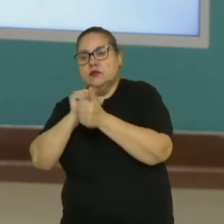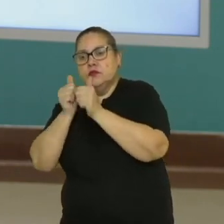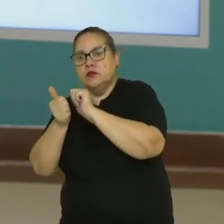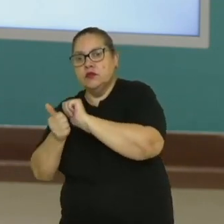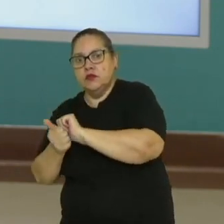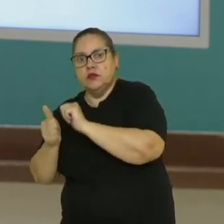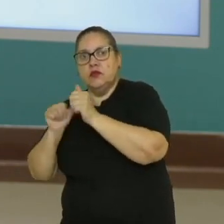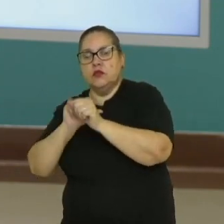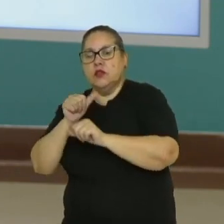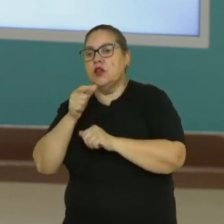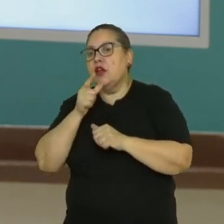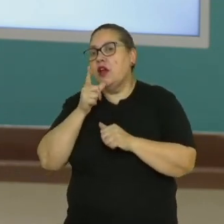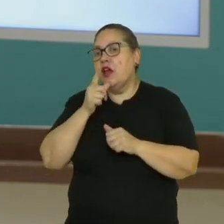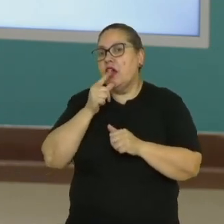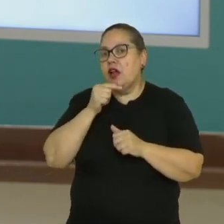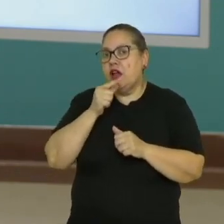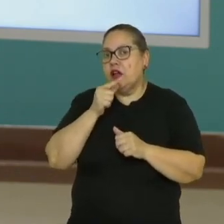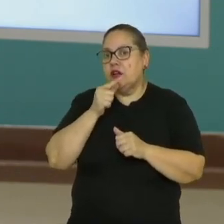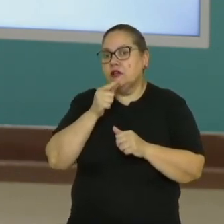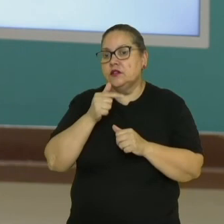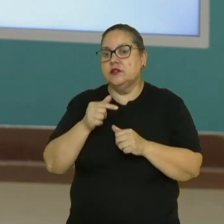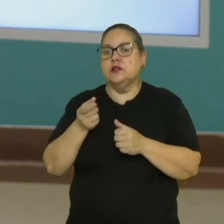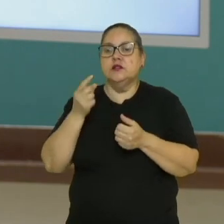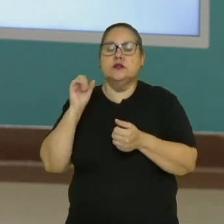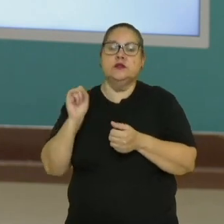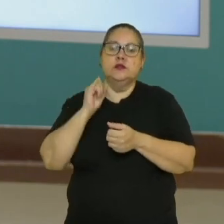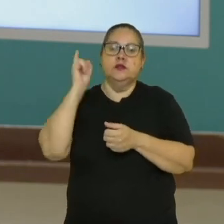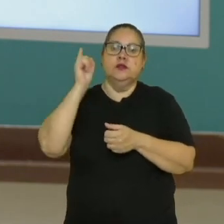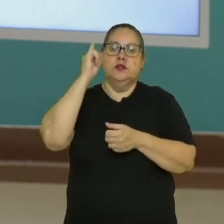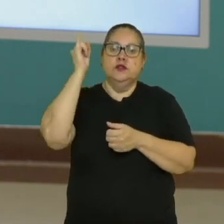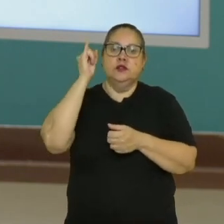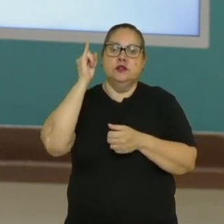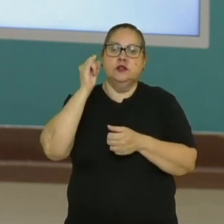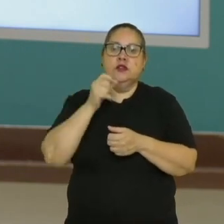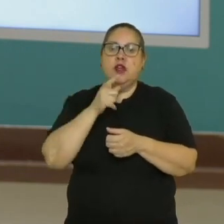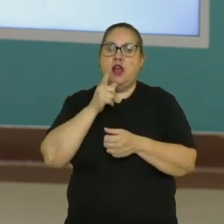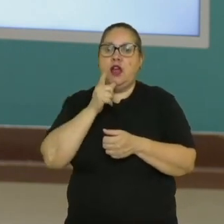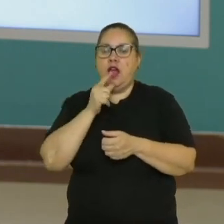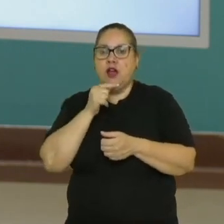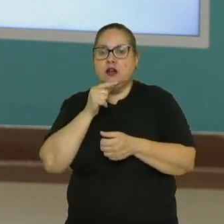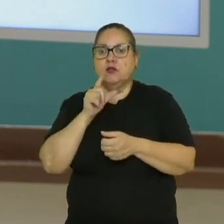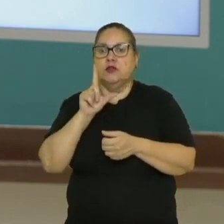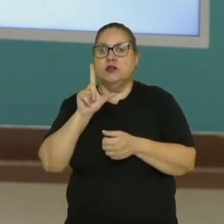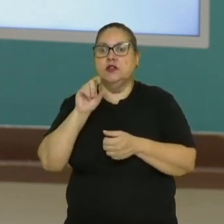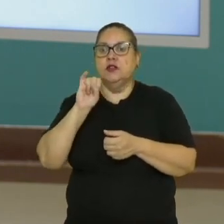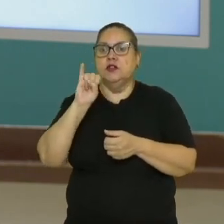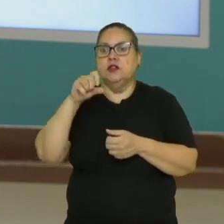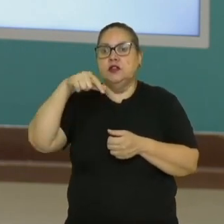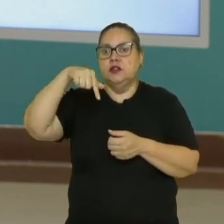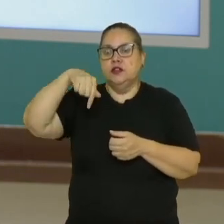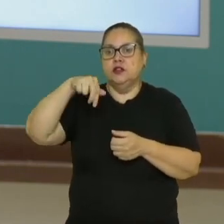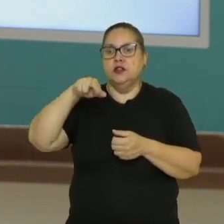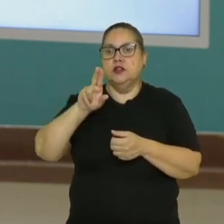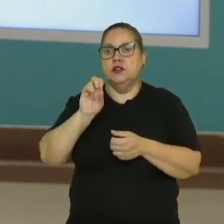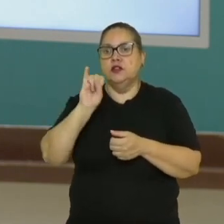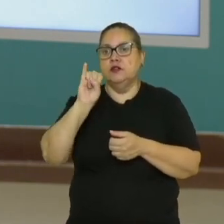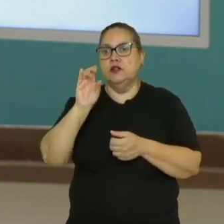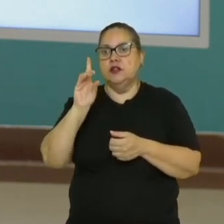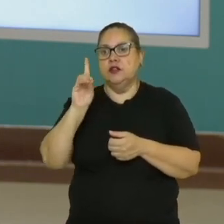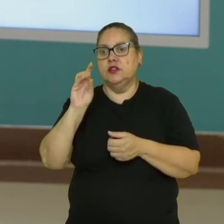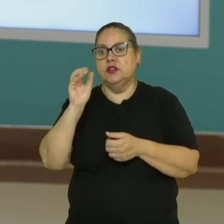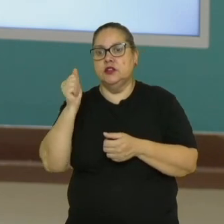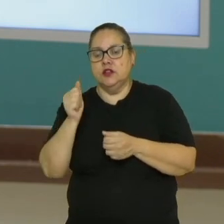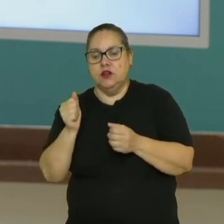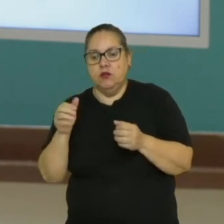A água no estado líquido é fundamental para a vida. Foi se acumulando, formando os primeiros